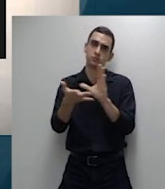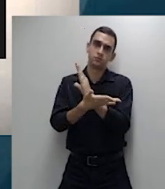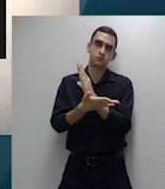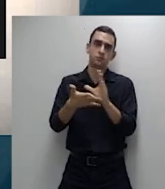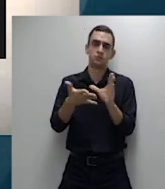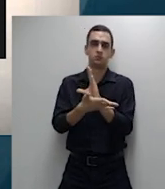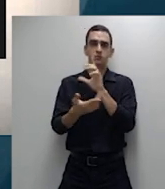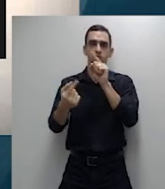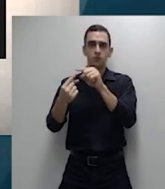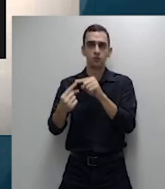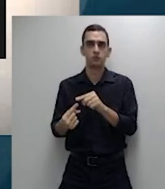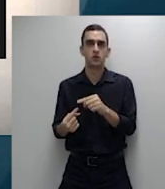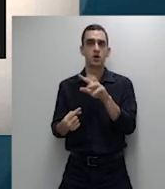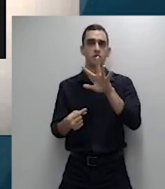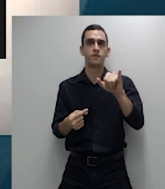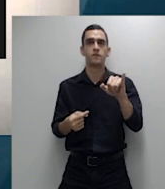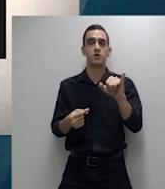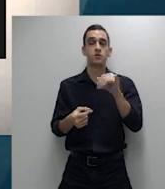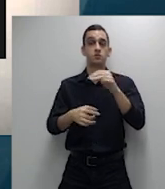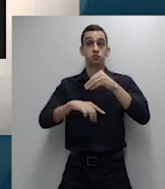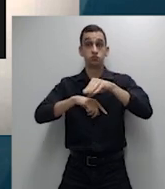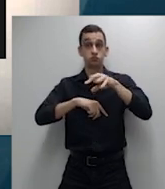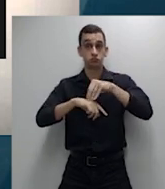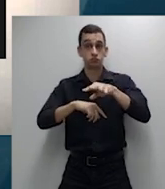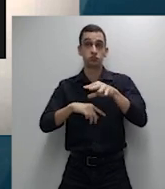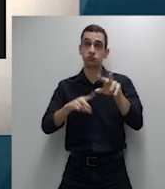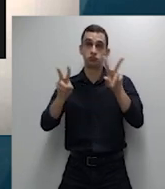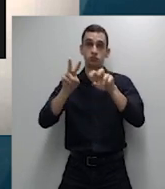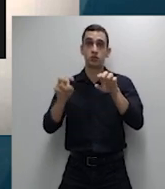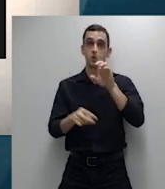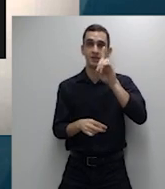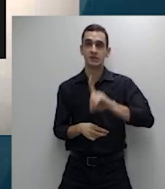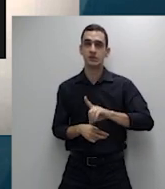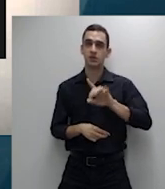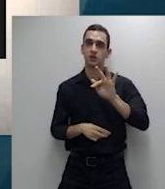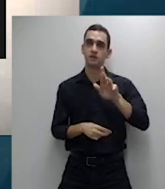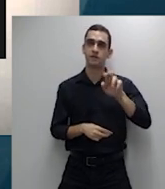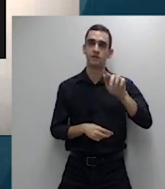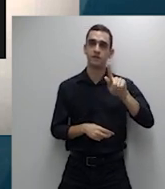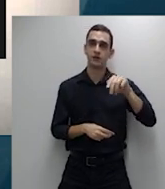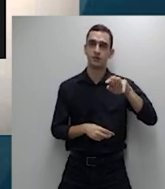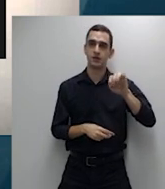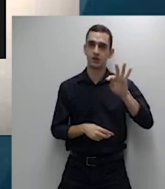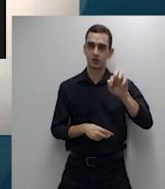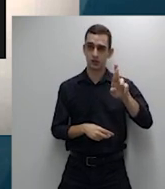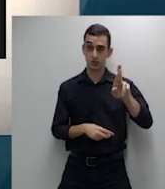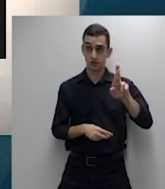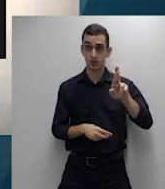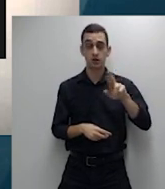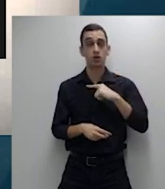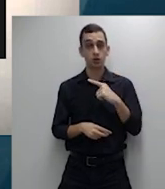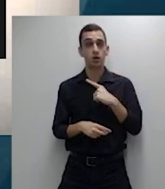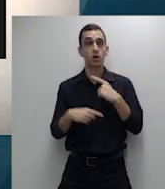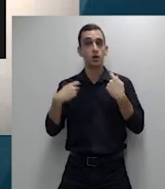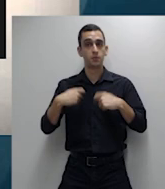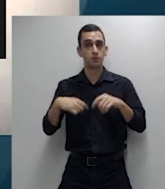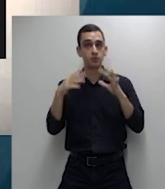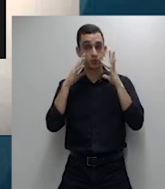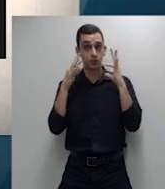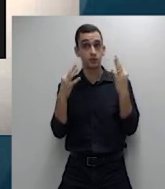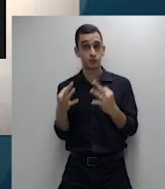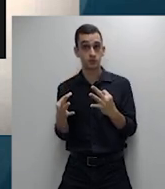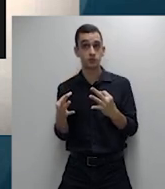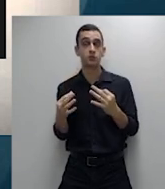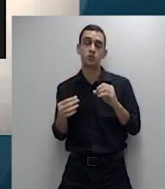Jessy abordar o tema direito falimentar haveriam de ser observada